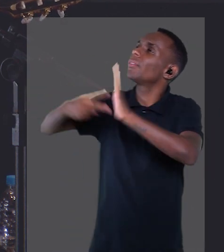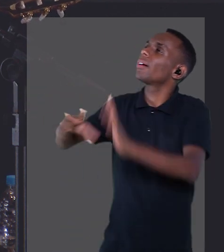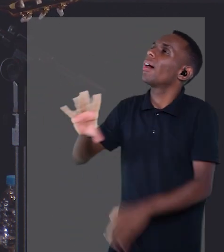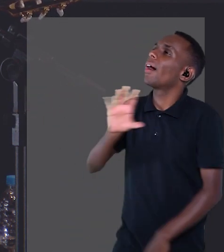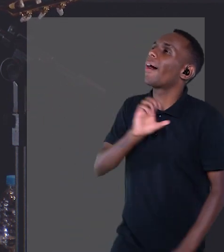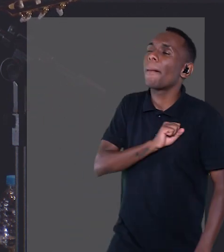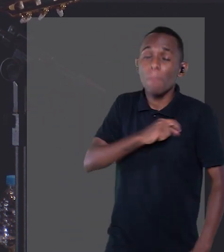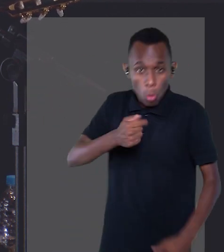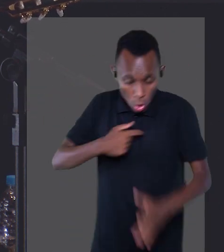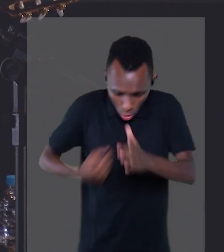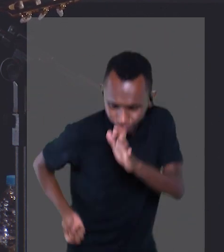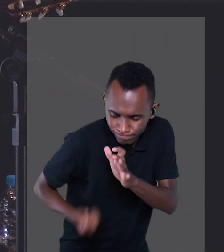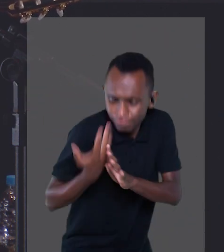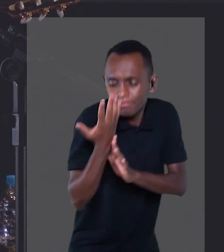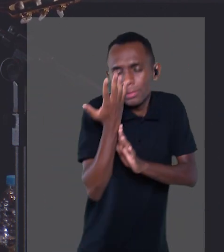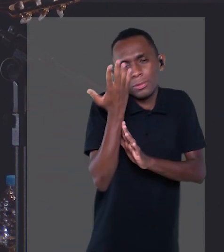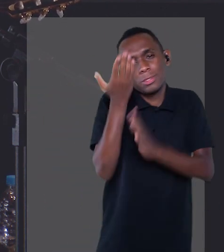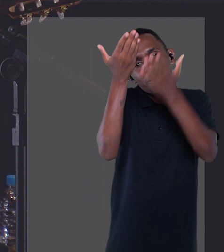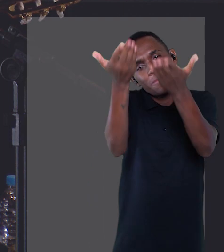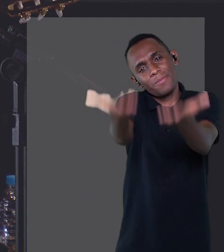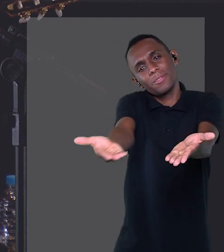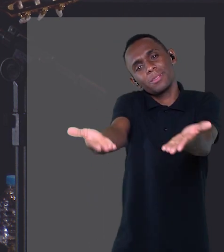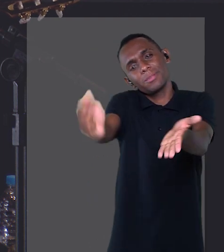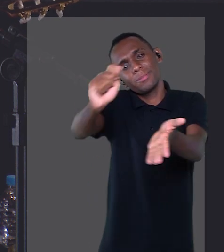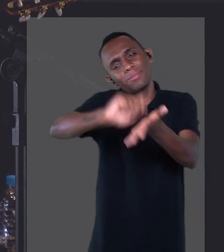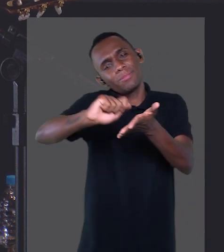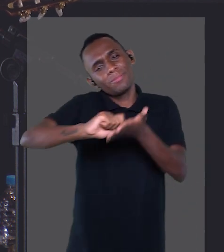que eu fiz pra você